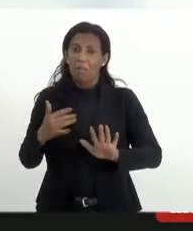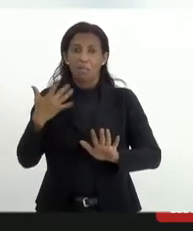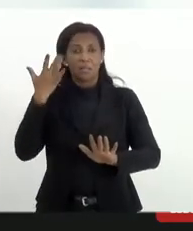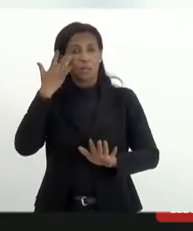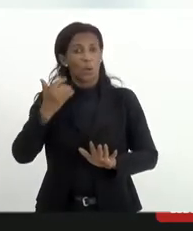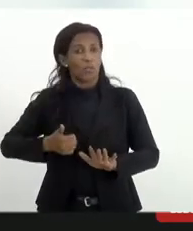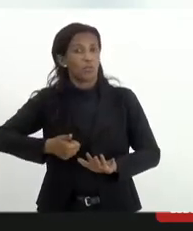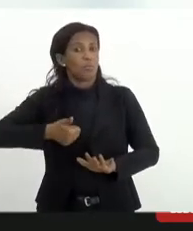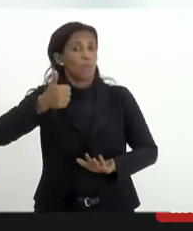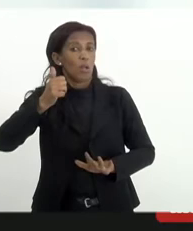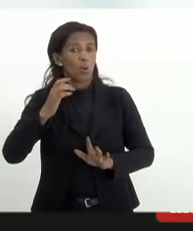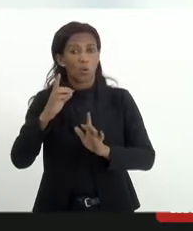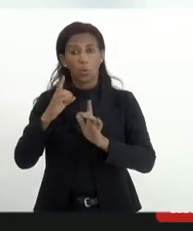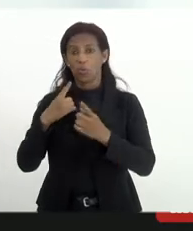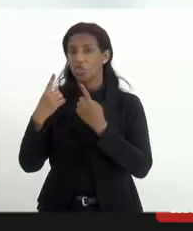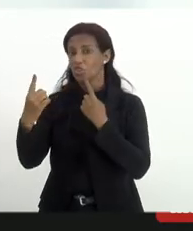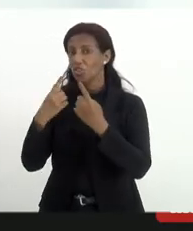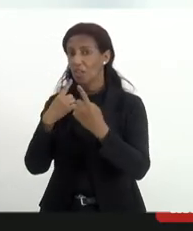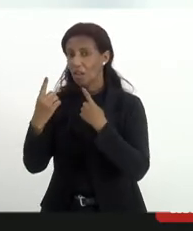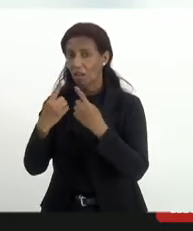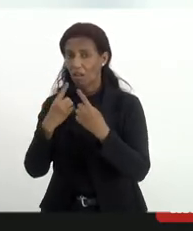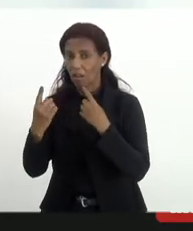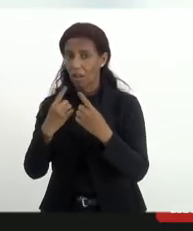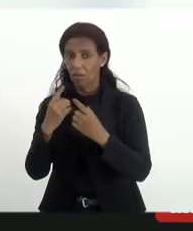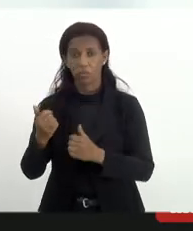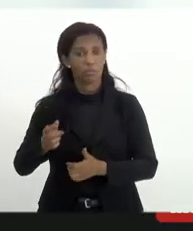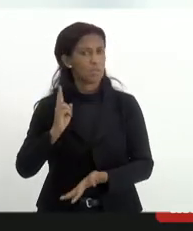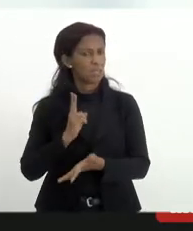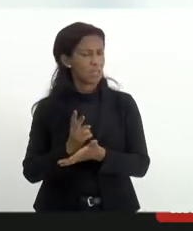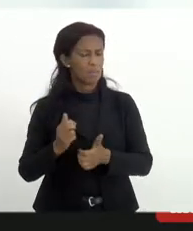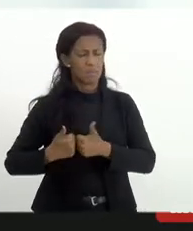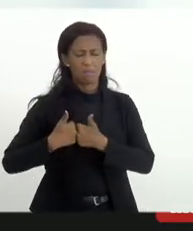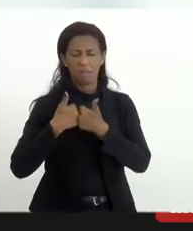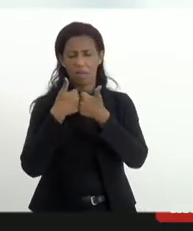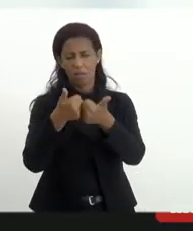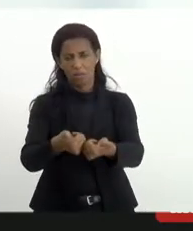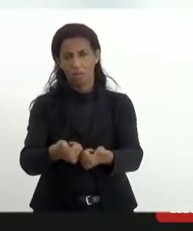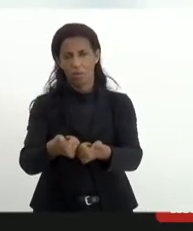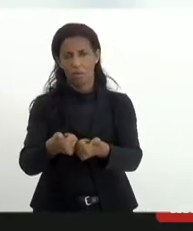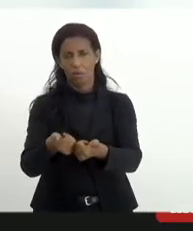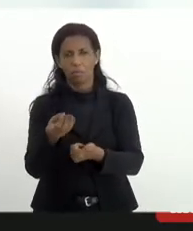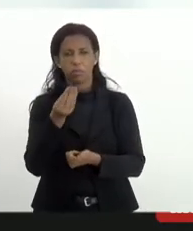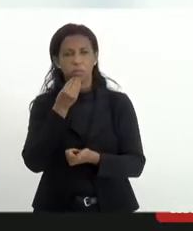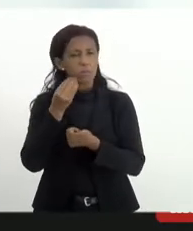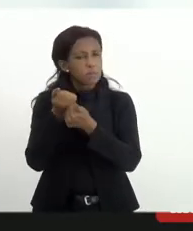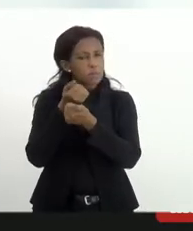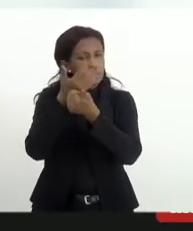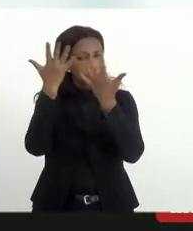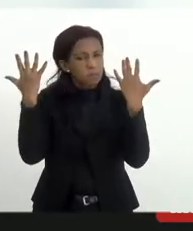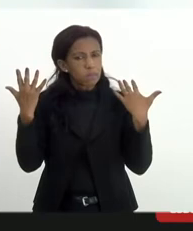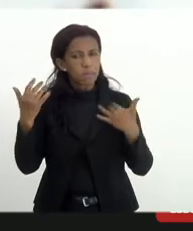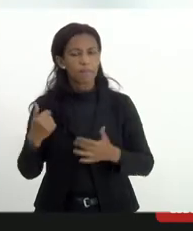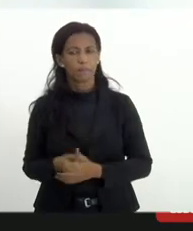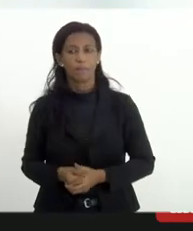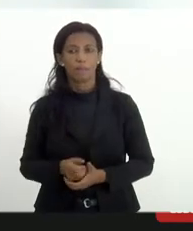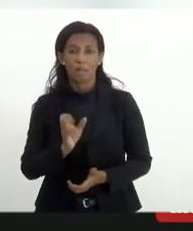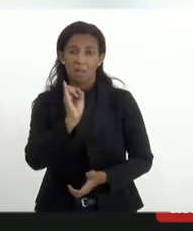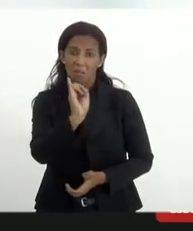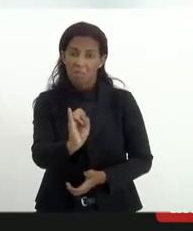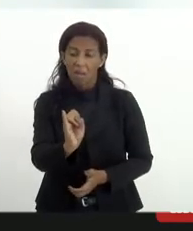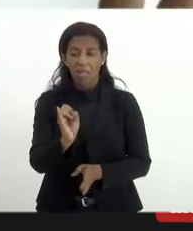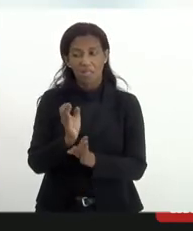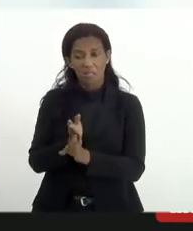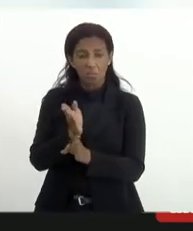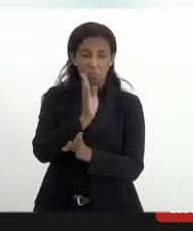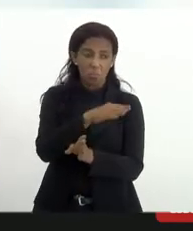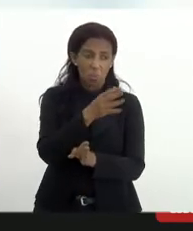o diálogo, eu sempre acho melhor a transparência. Mas, se um lado não quer,